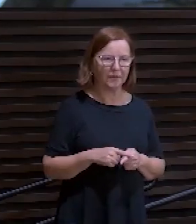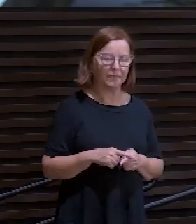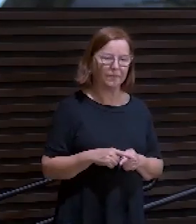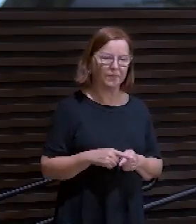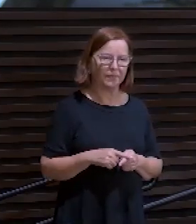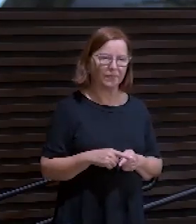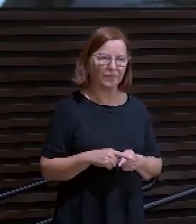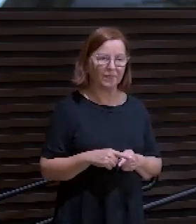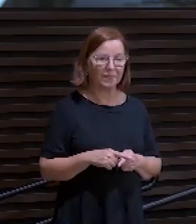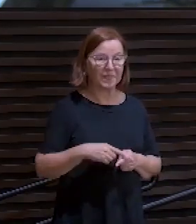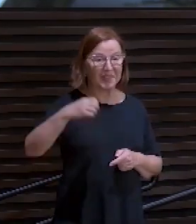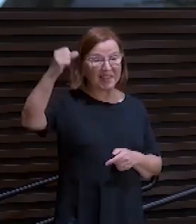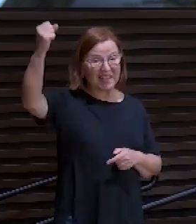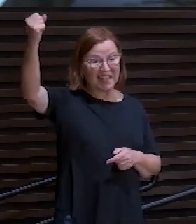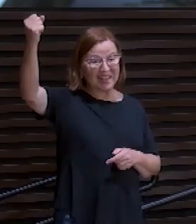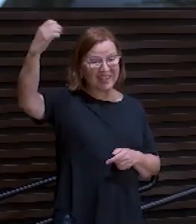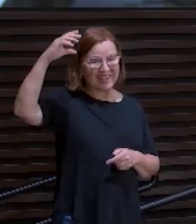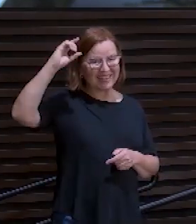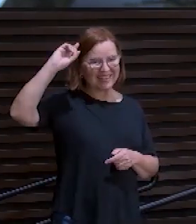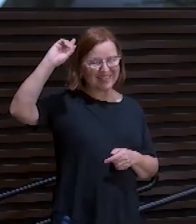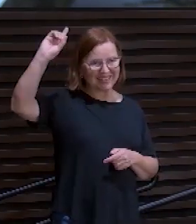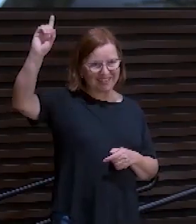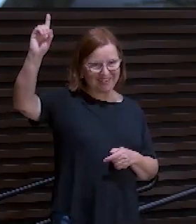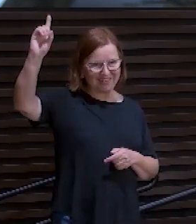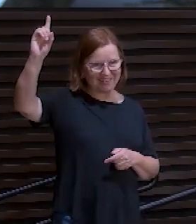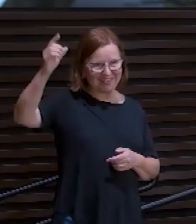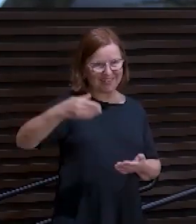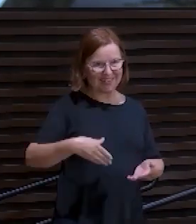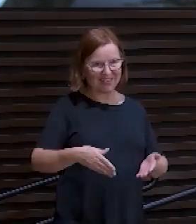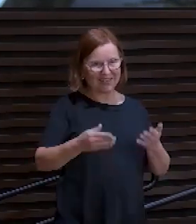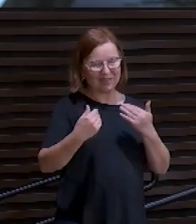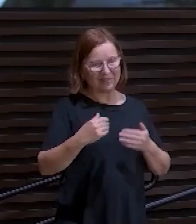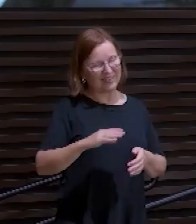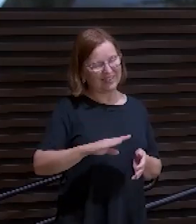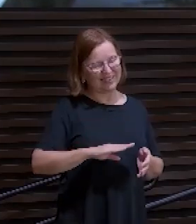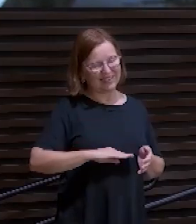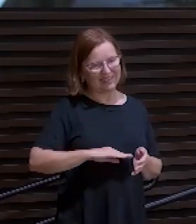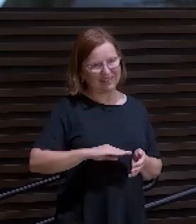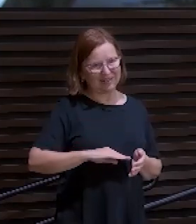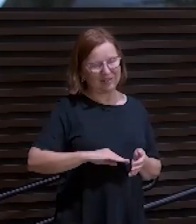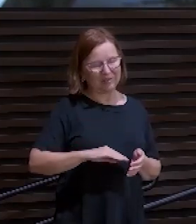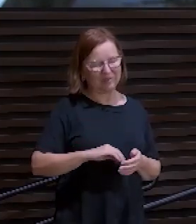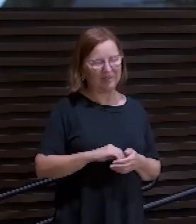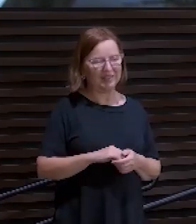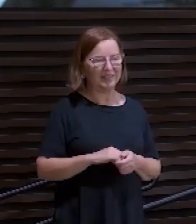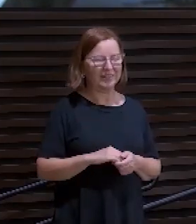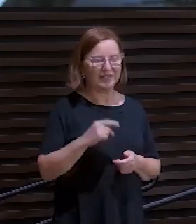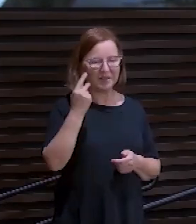a graça de Deus que traz o pão para a mesa da minha casa.